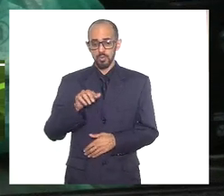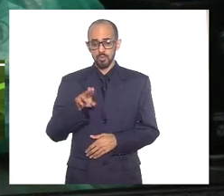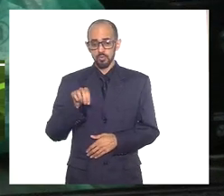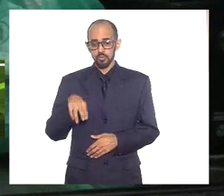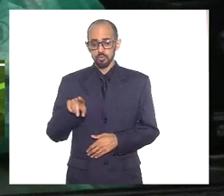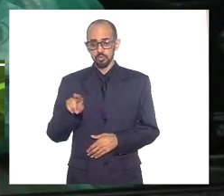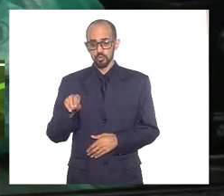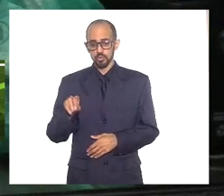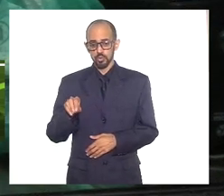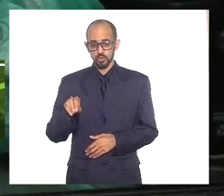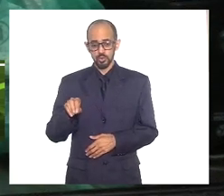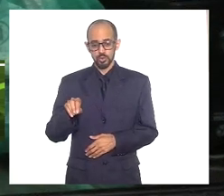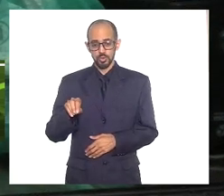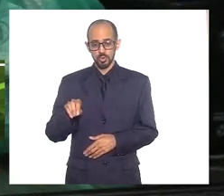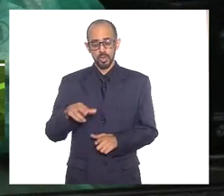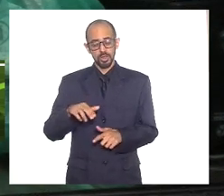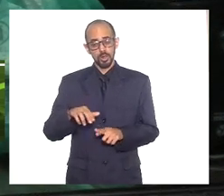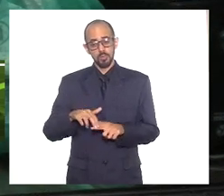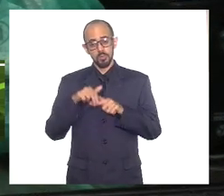sobressai